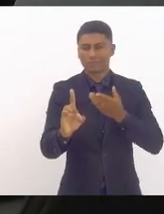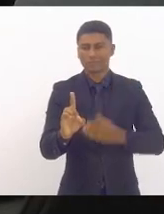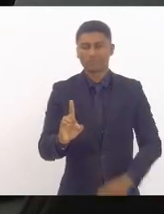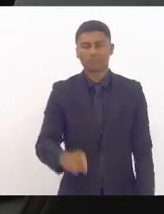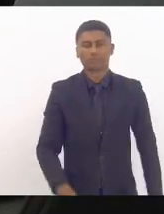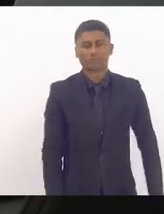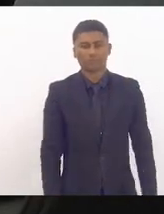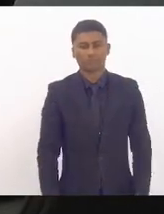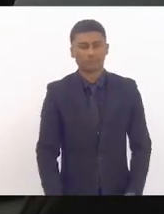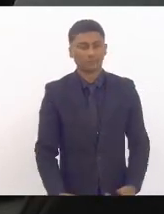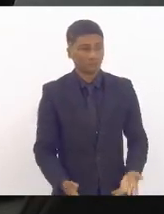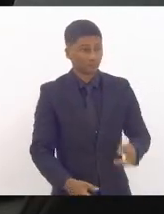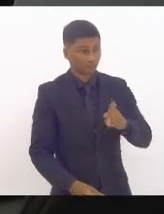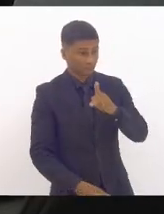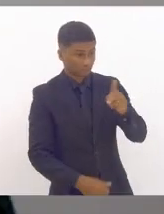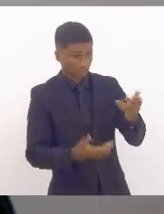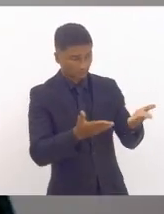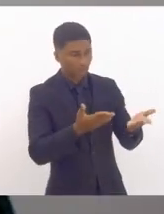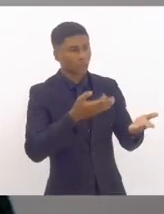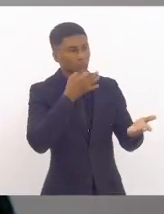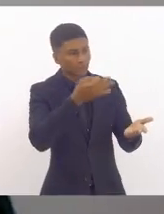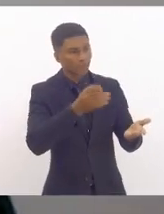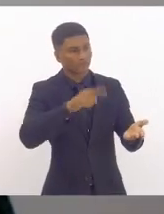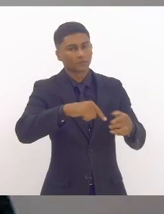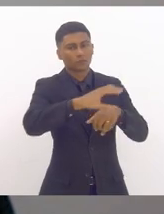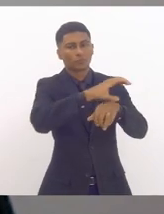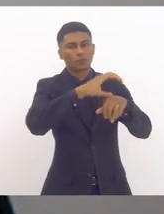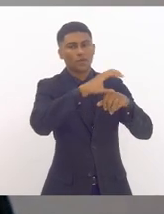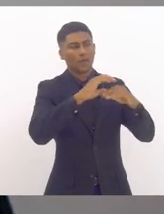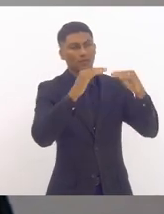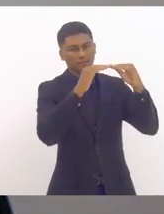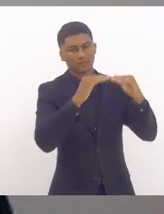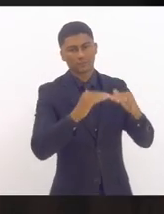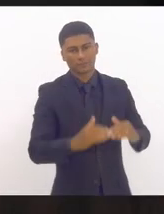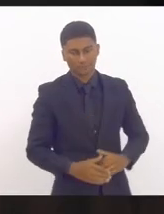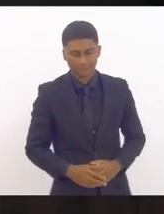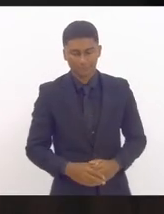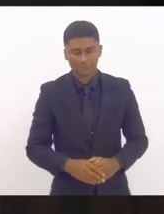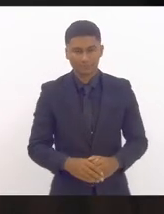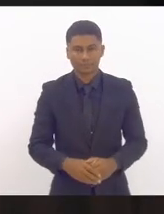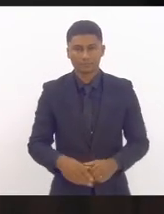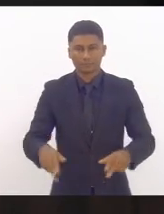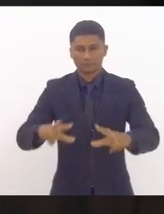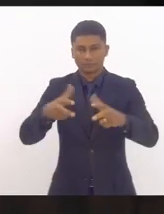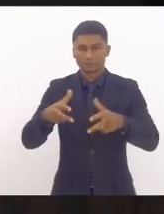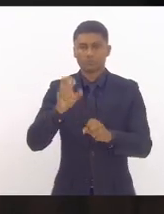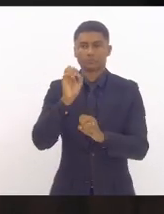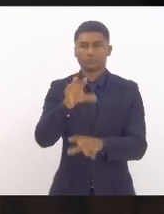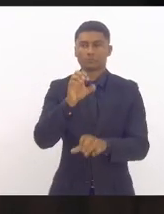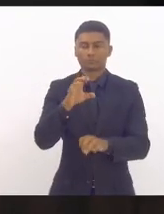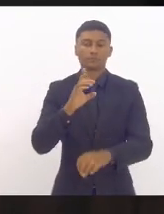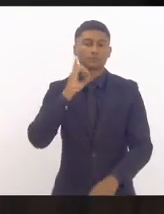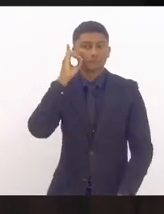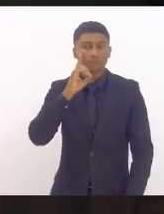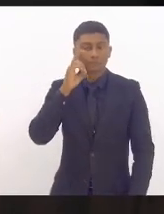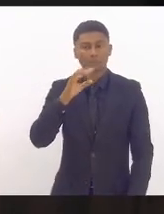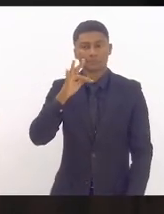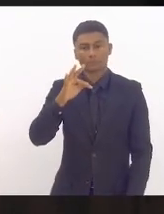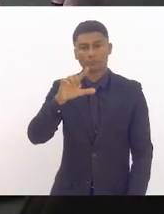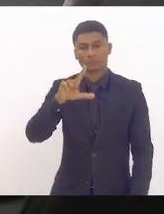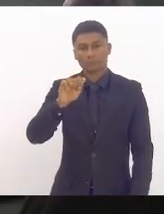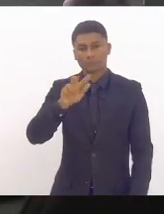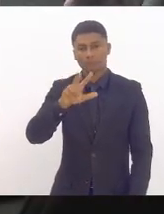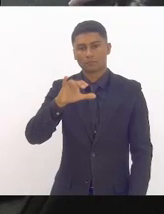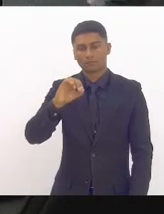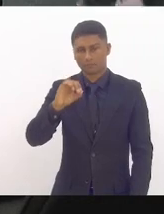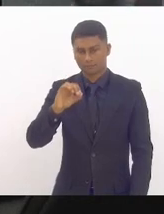Senhor presidente, parecer pela constitucionalidade. Pela Comissão de Educação, deputado Flávio Serafim.